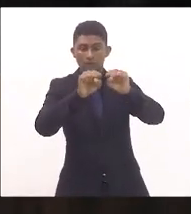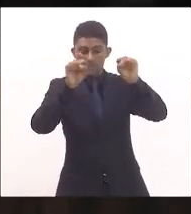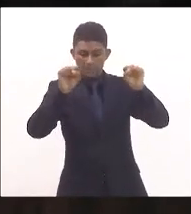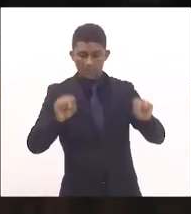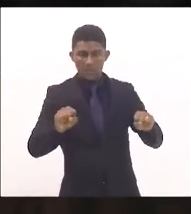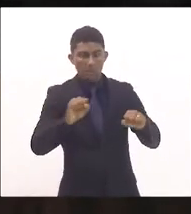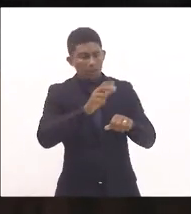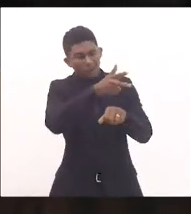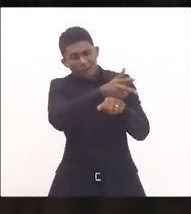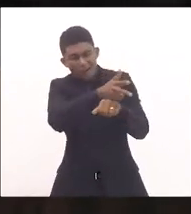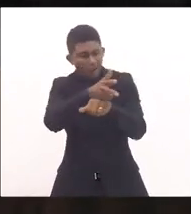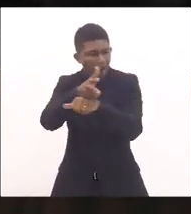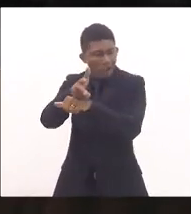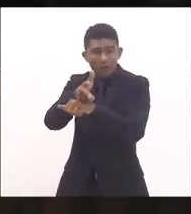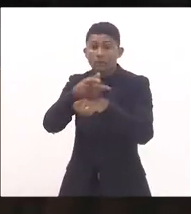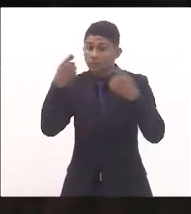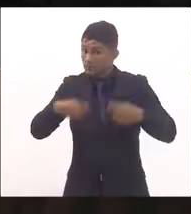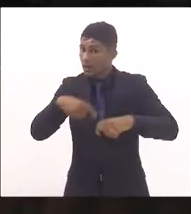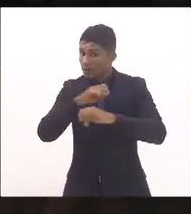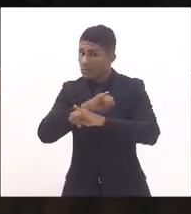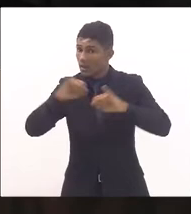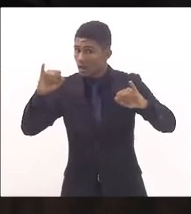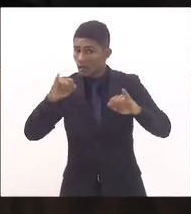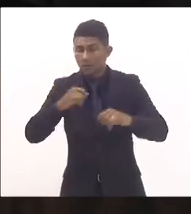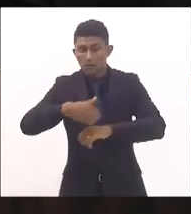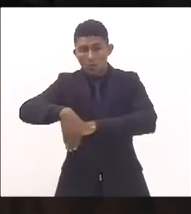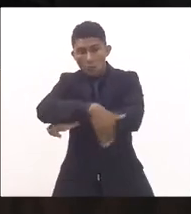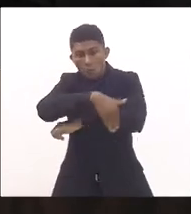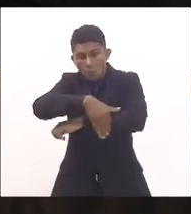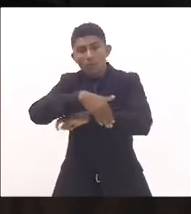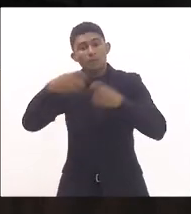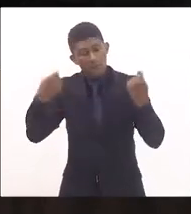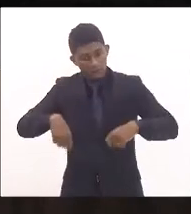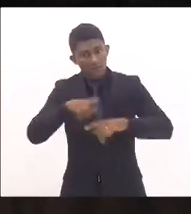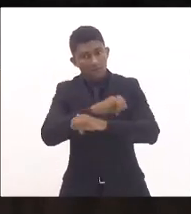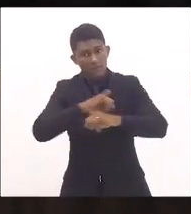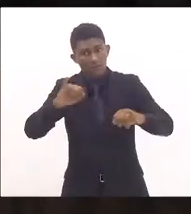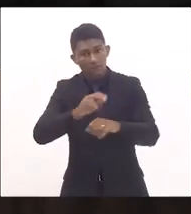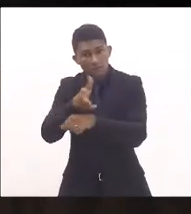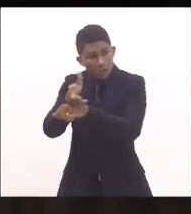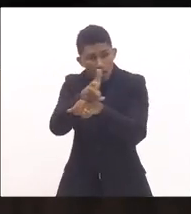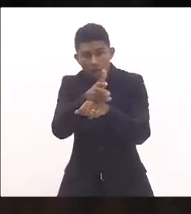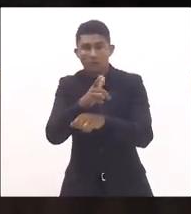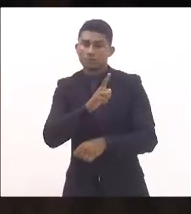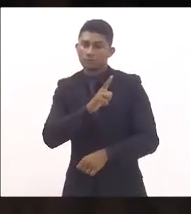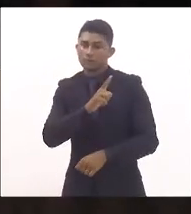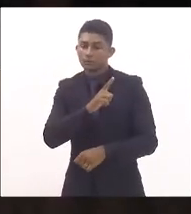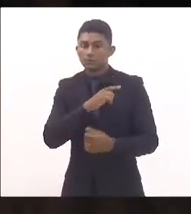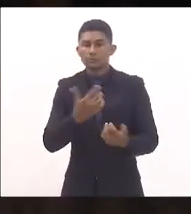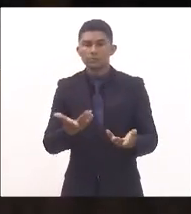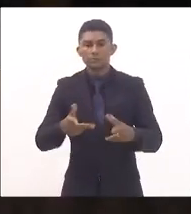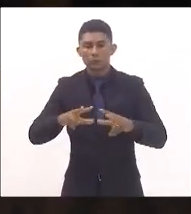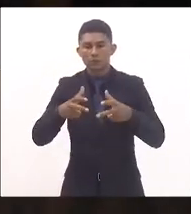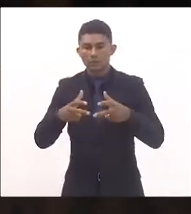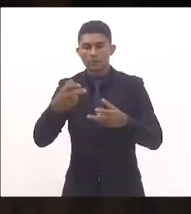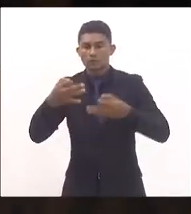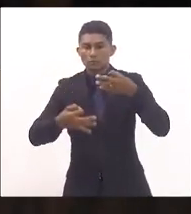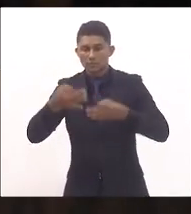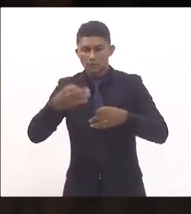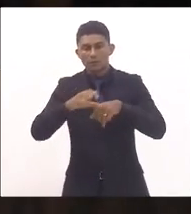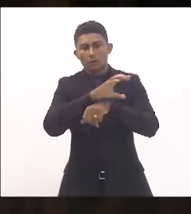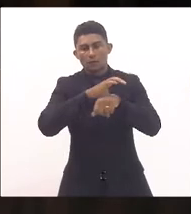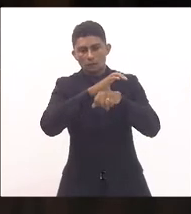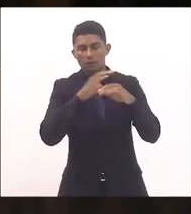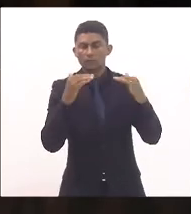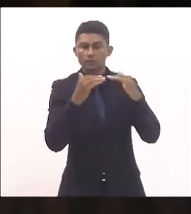meio de câmeras e vias públicas. Pareceres da Comissão de Constituição e Justiça pela condicionalidade, segurança pública,